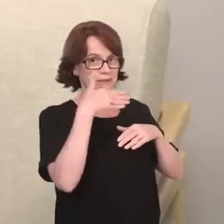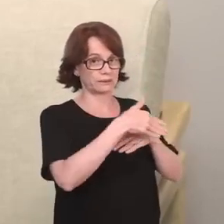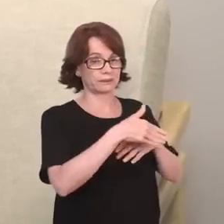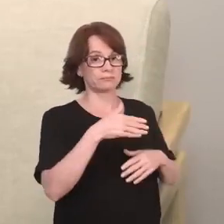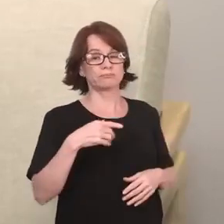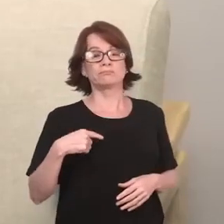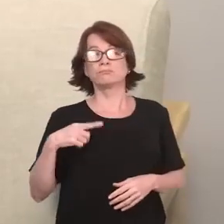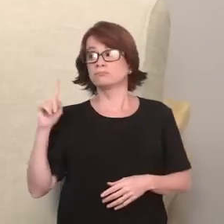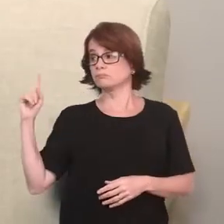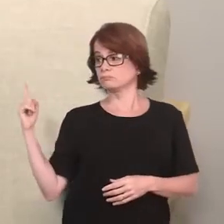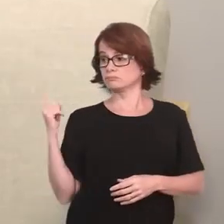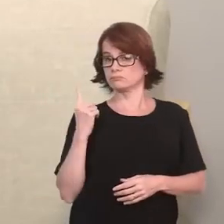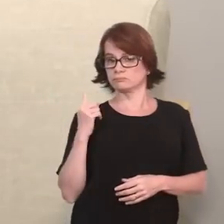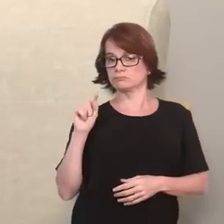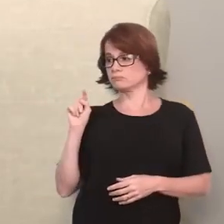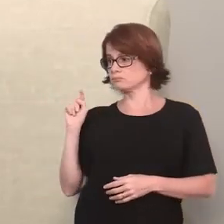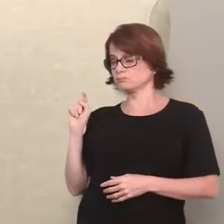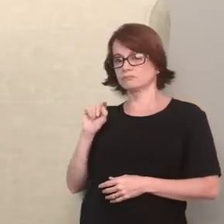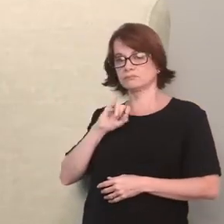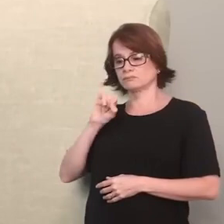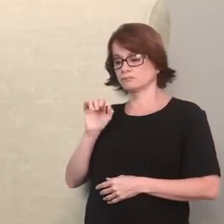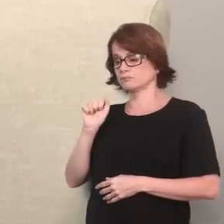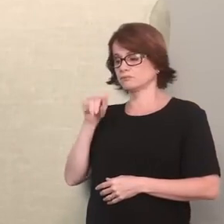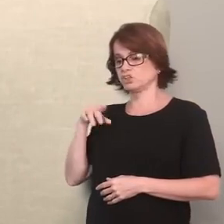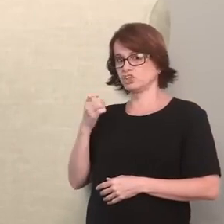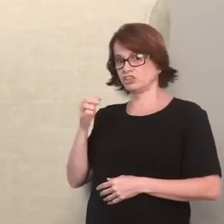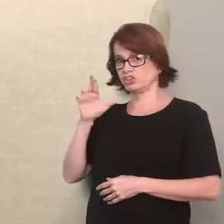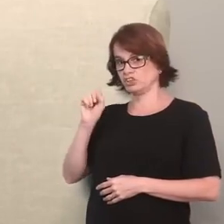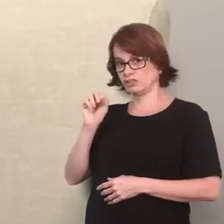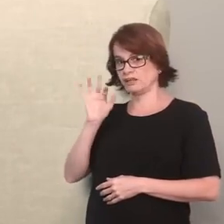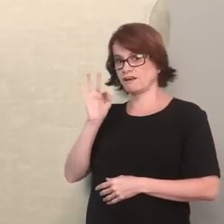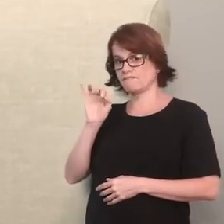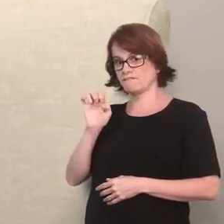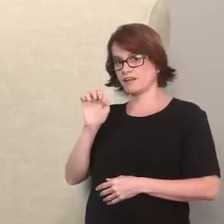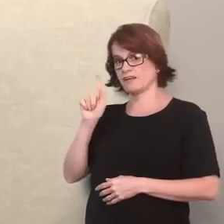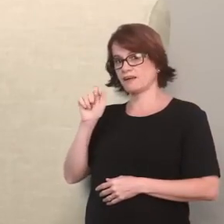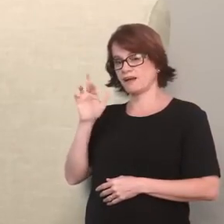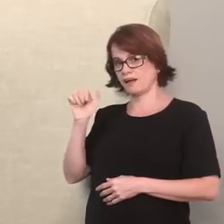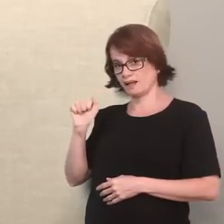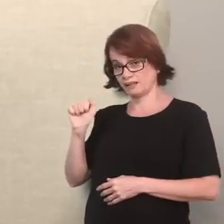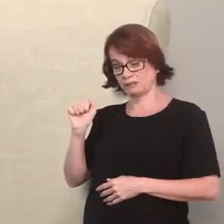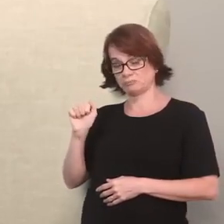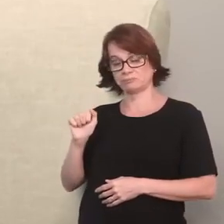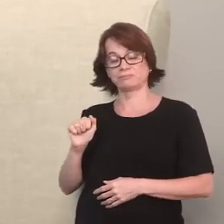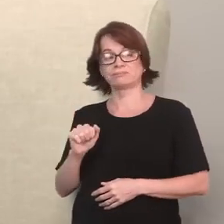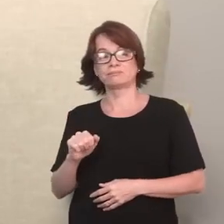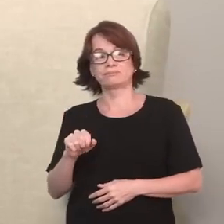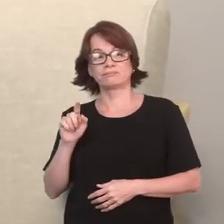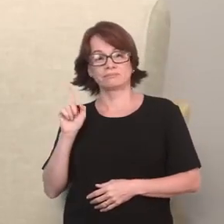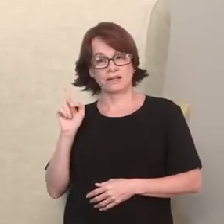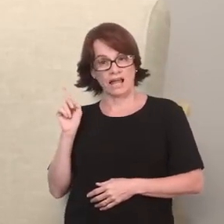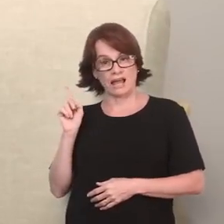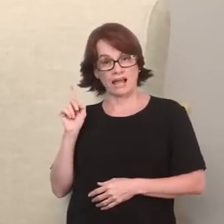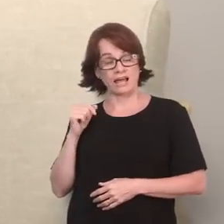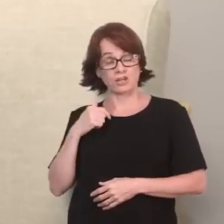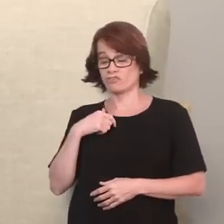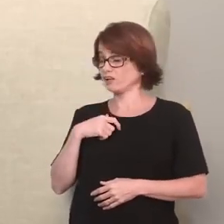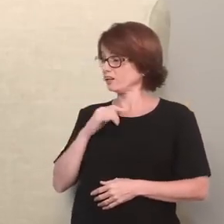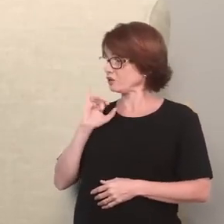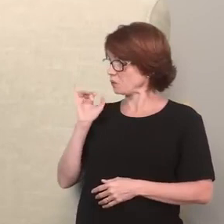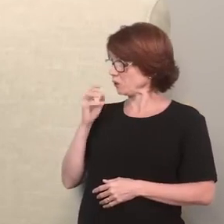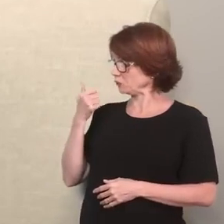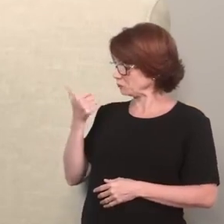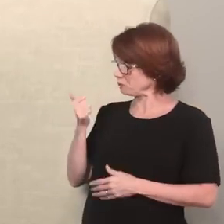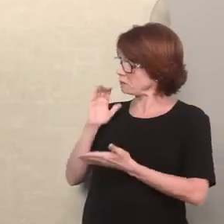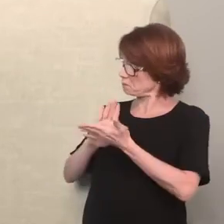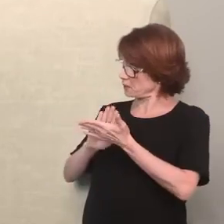Jandira Fegali. Aí ela não quis perder a piada, ela me viu de azul, ela falou... Eu falei, ô deputada, parabéns pela reeleição. Ela